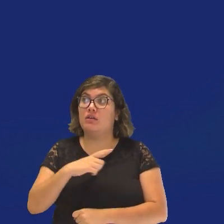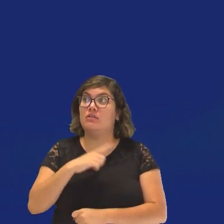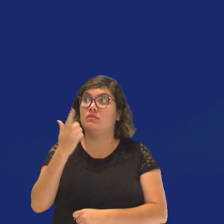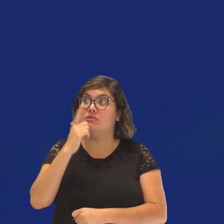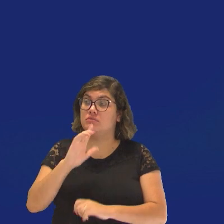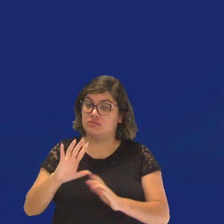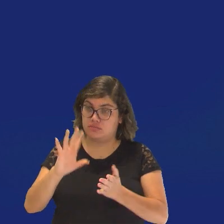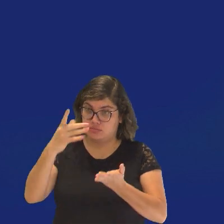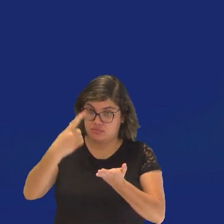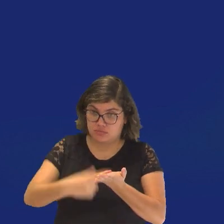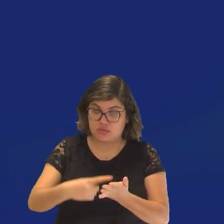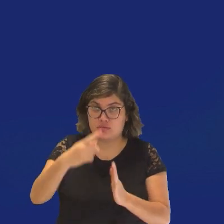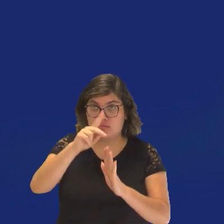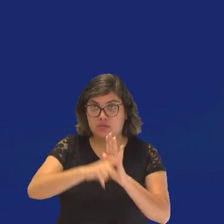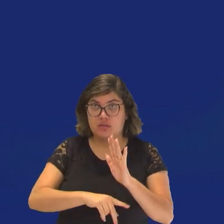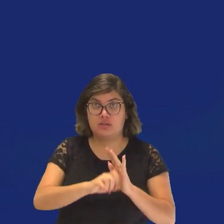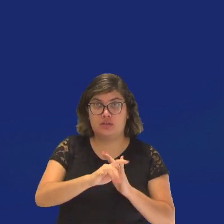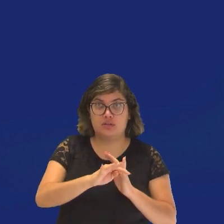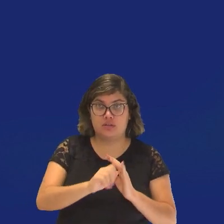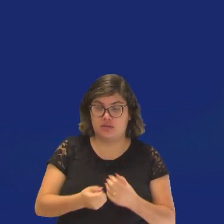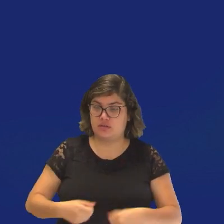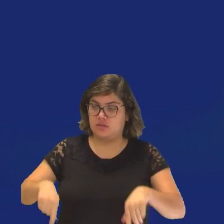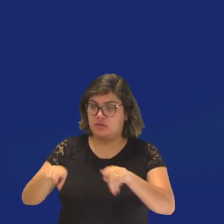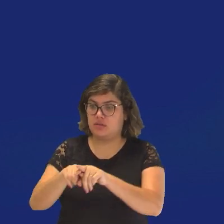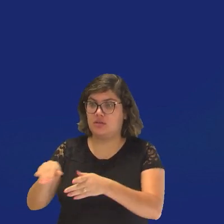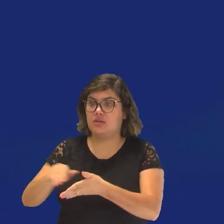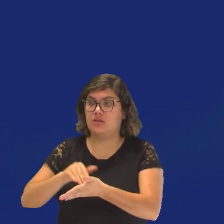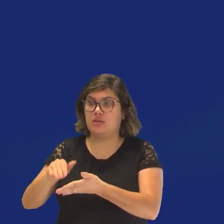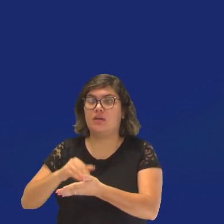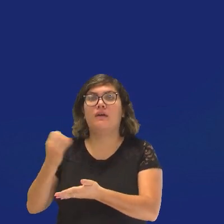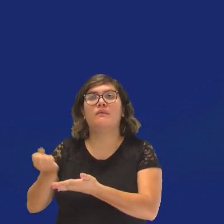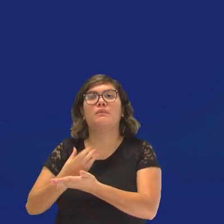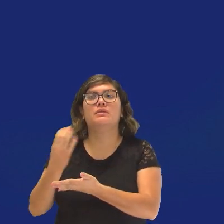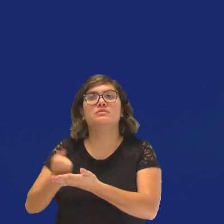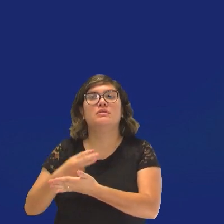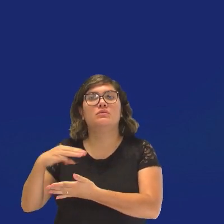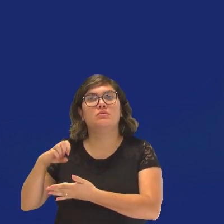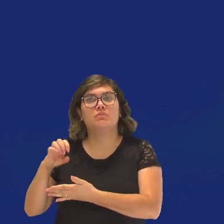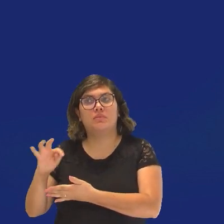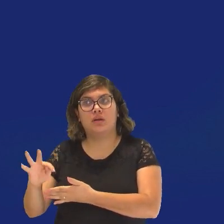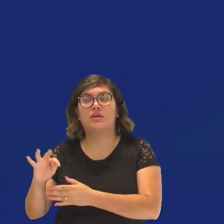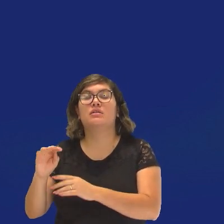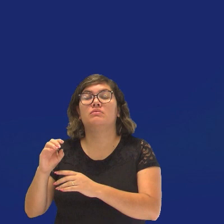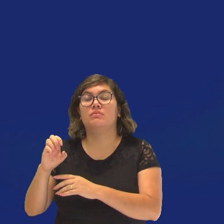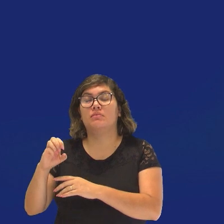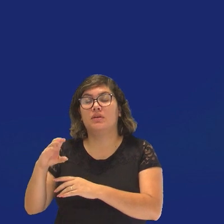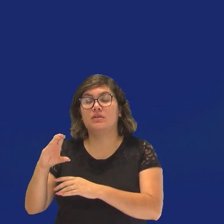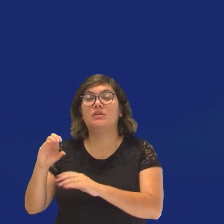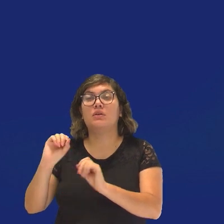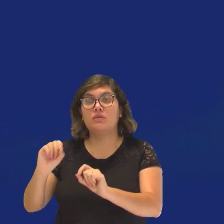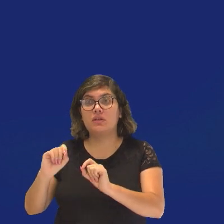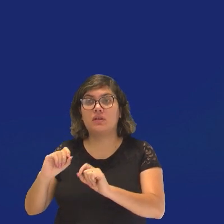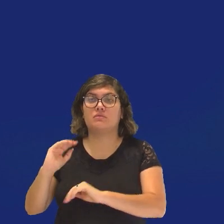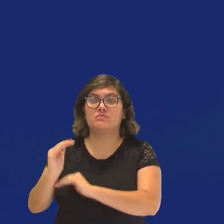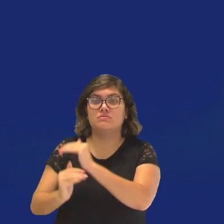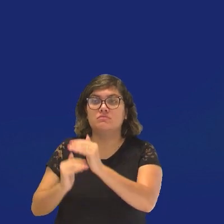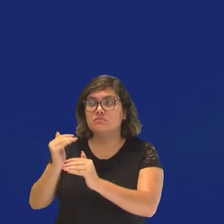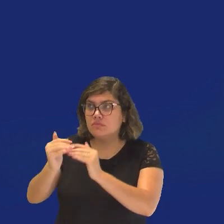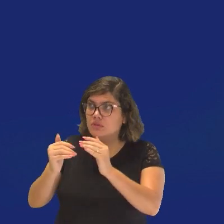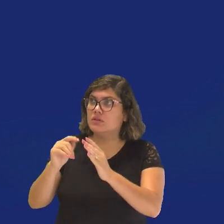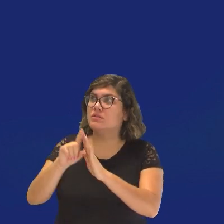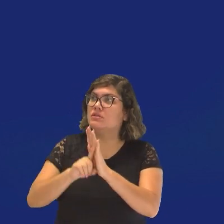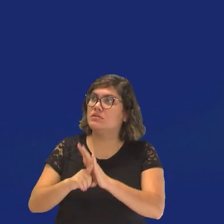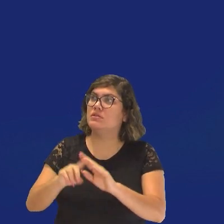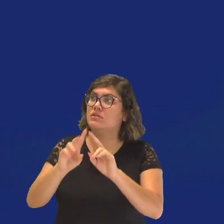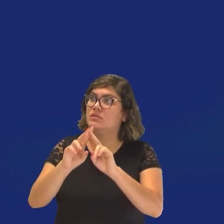celebrado hoje, deste projeto entre o ITA e a Secretaria de Alfabetização do MEC, consiste de pesquisa e desenvolvimento de um sistema de